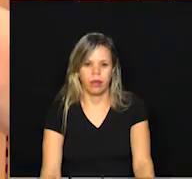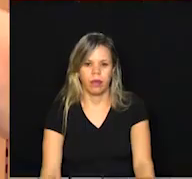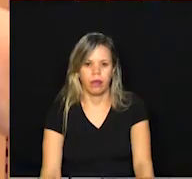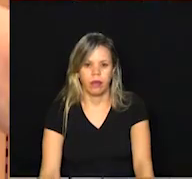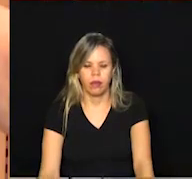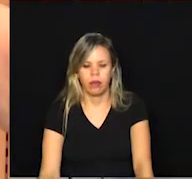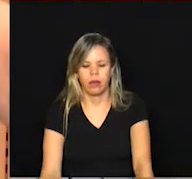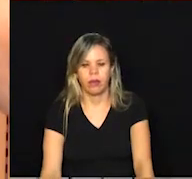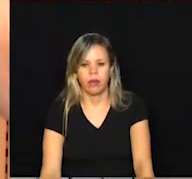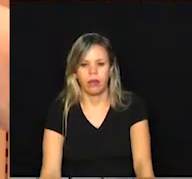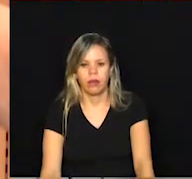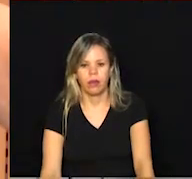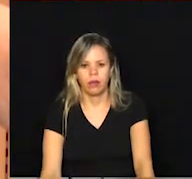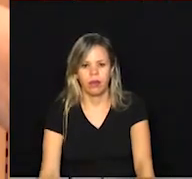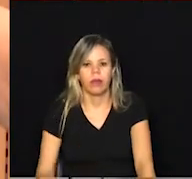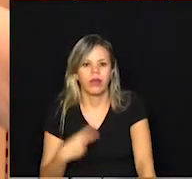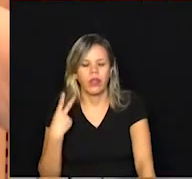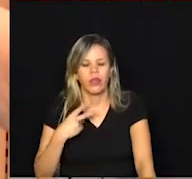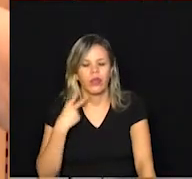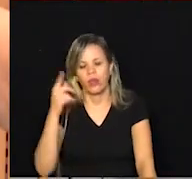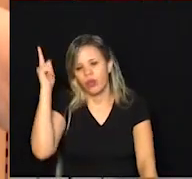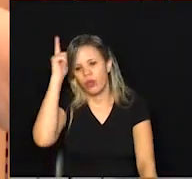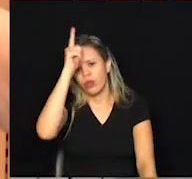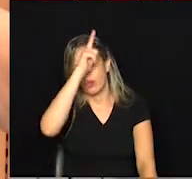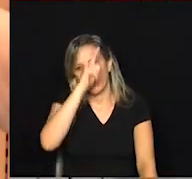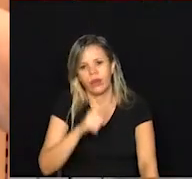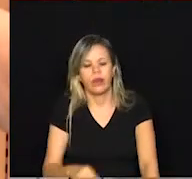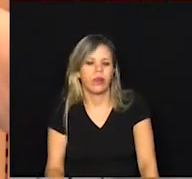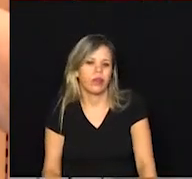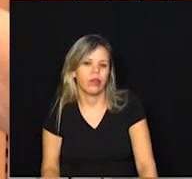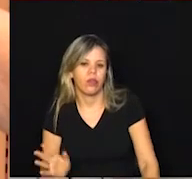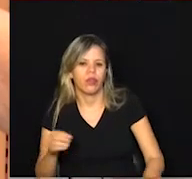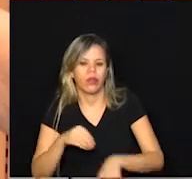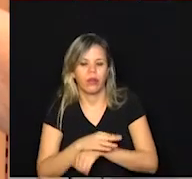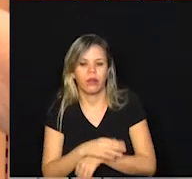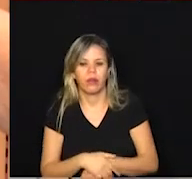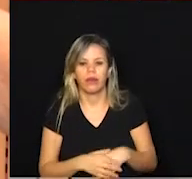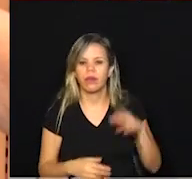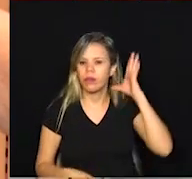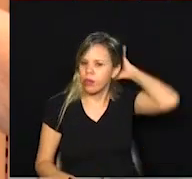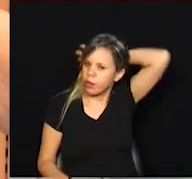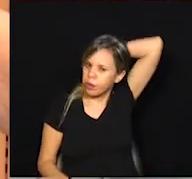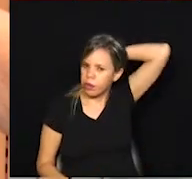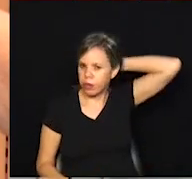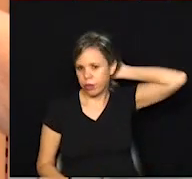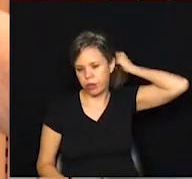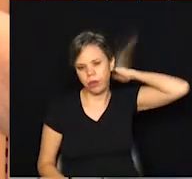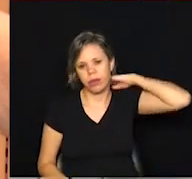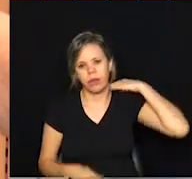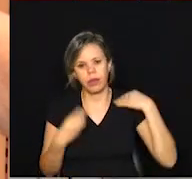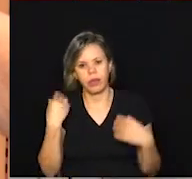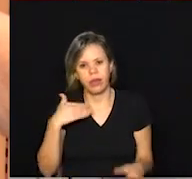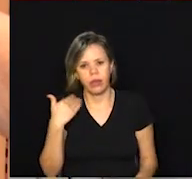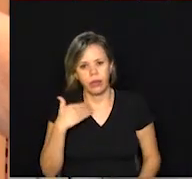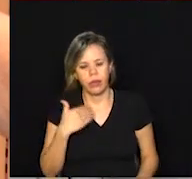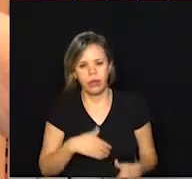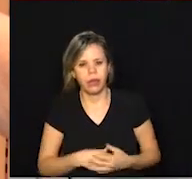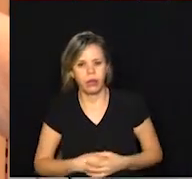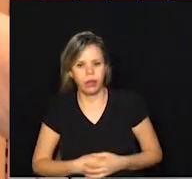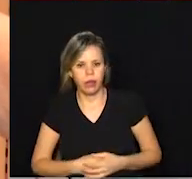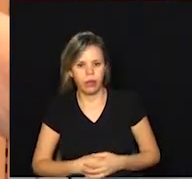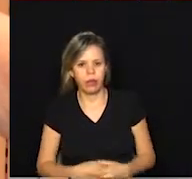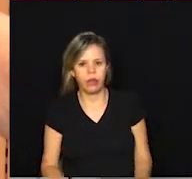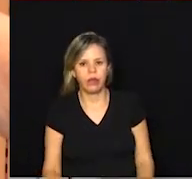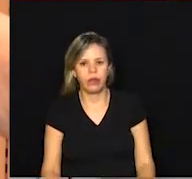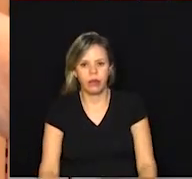muito bem Vereador Gustavo petta já passo aqui a vereadora Mariana Conti